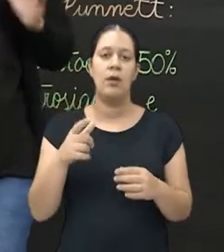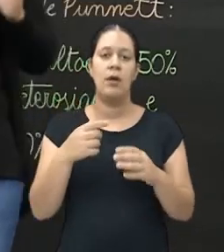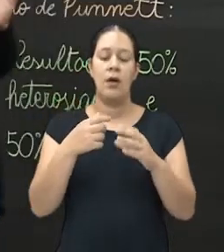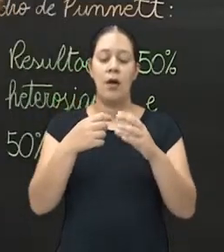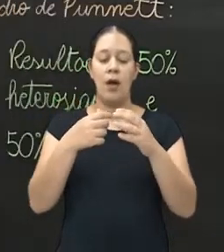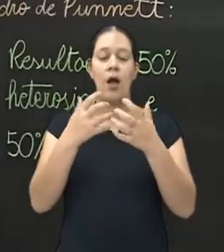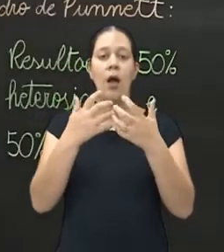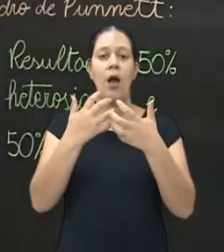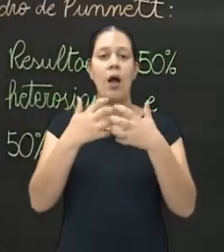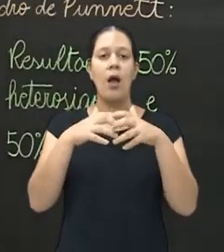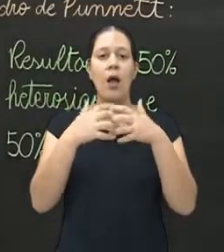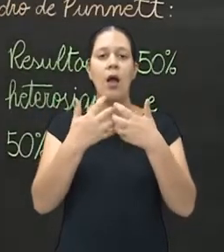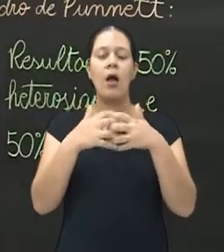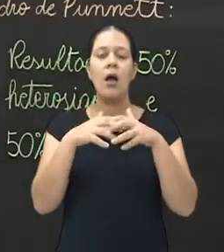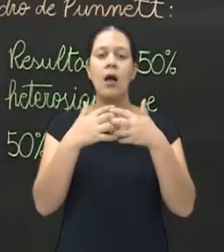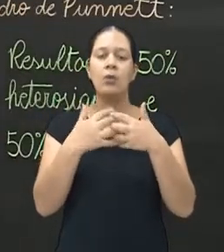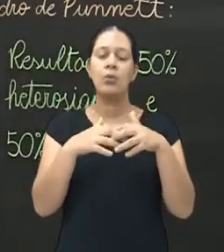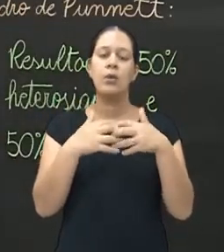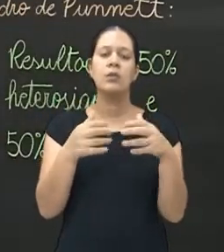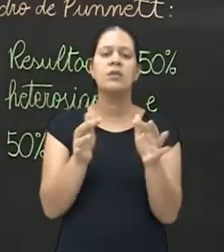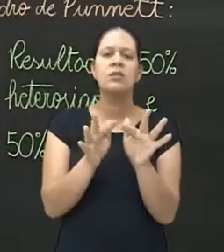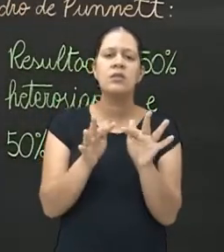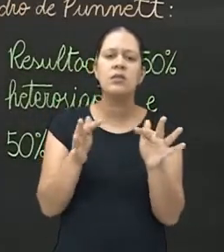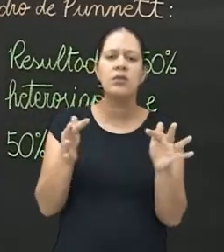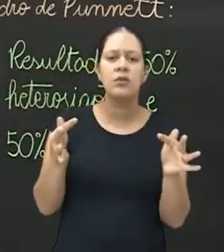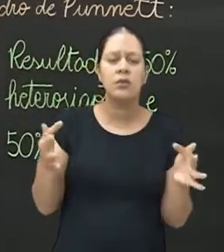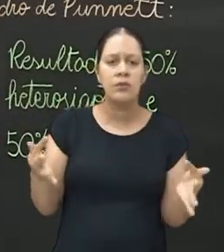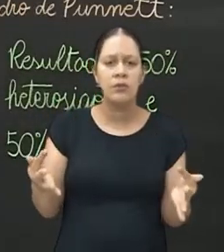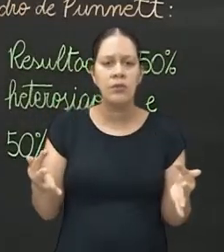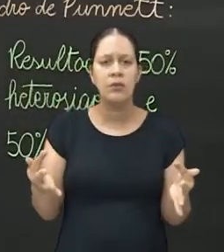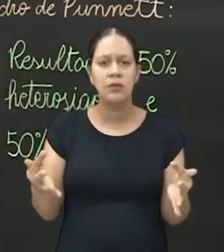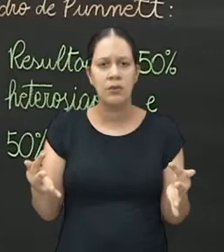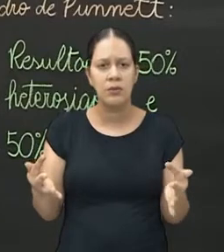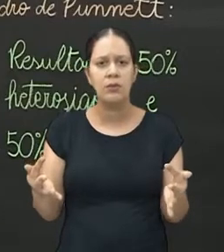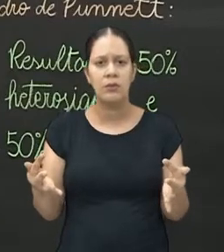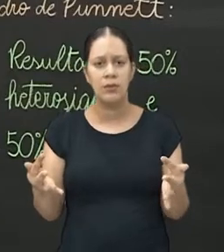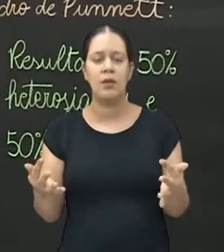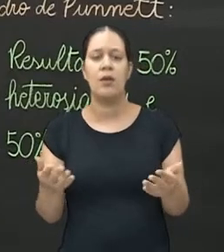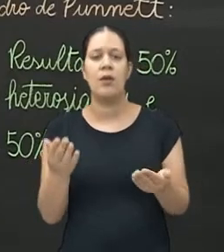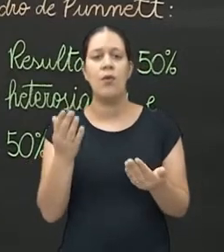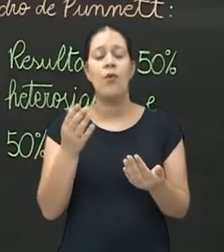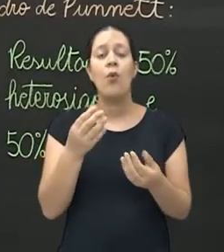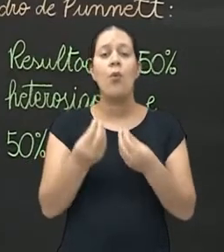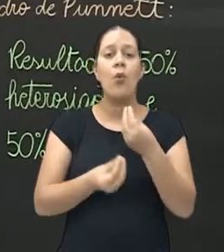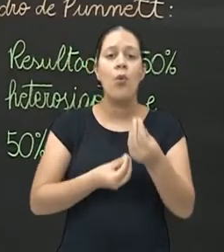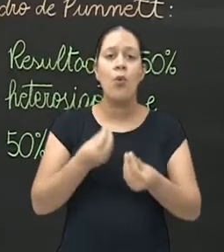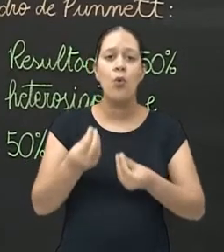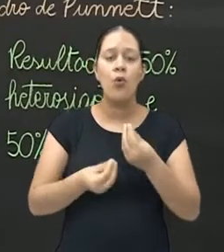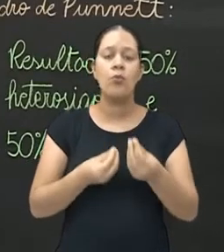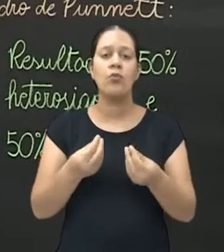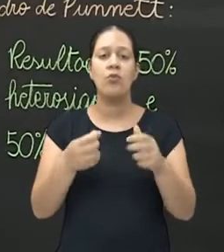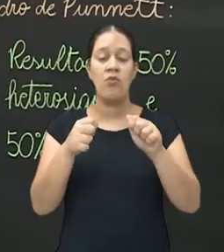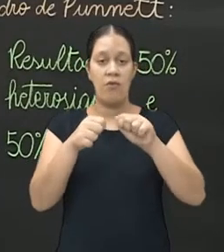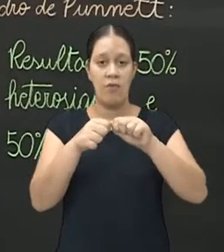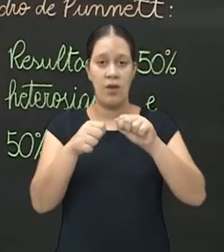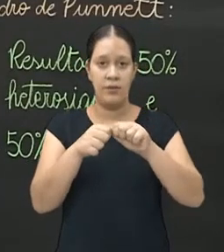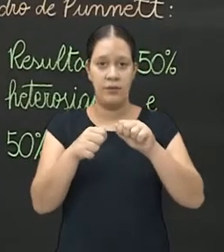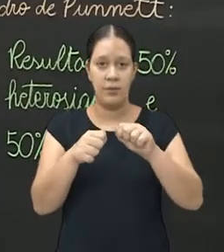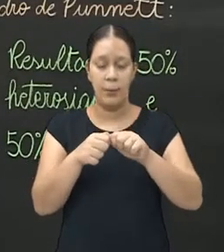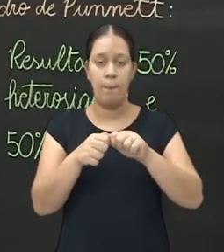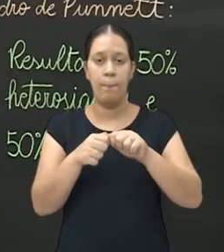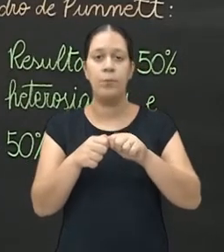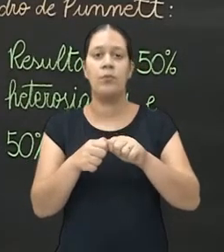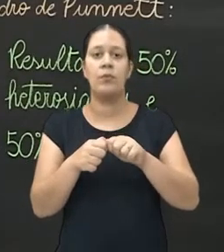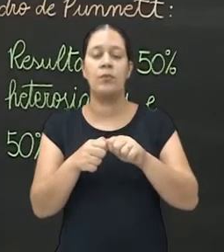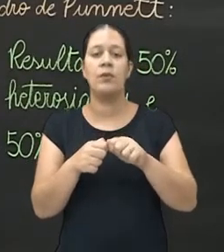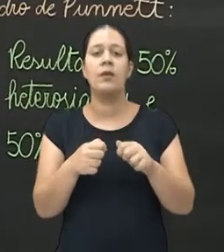estrutura básica desse cálculo é muito simples. É o chamado quadrado de Punnett. Como é que eu faço esses cruzamentos genéticos? A gente chama